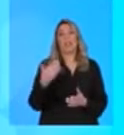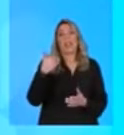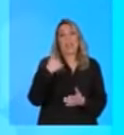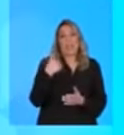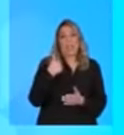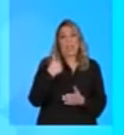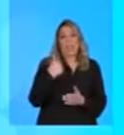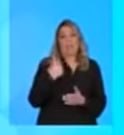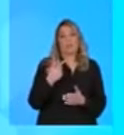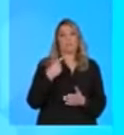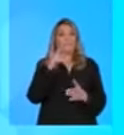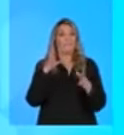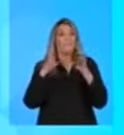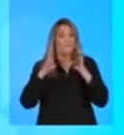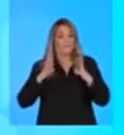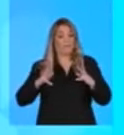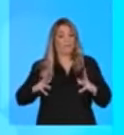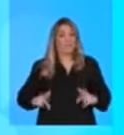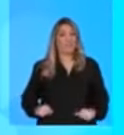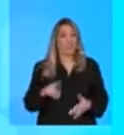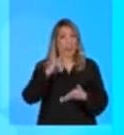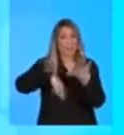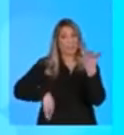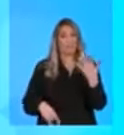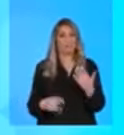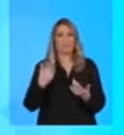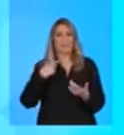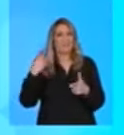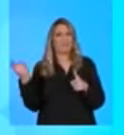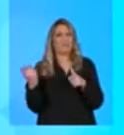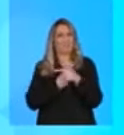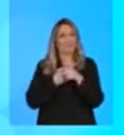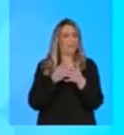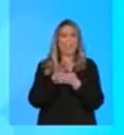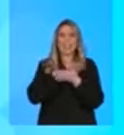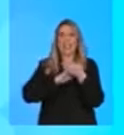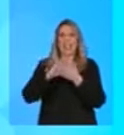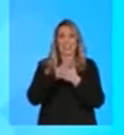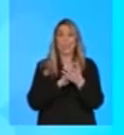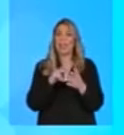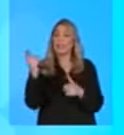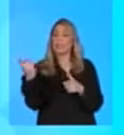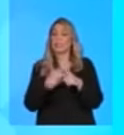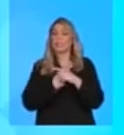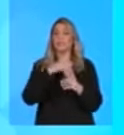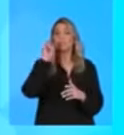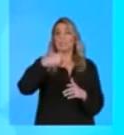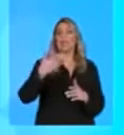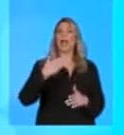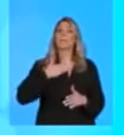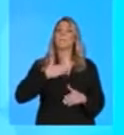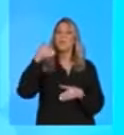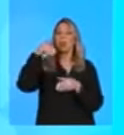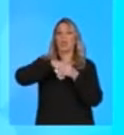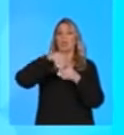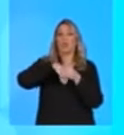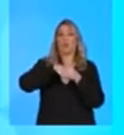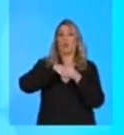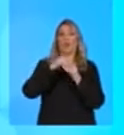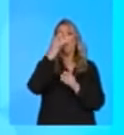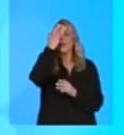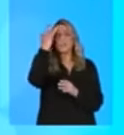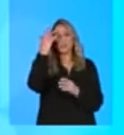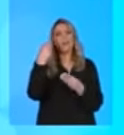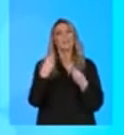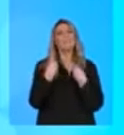da lei da ficha limpa e não devo nada a ninguém aliás eu devo sim Devo ao meu eleitor a pessoa que me deu a